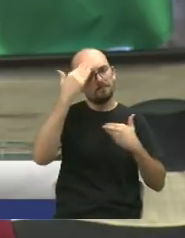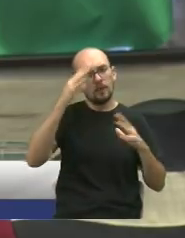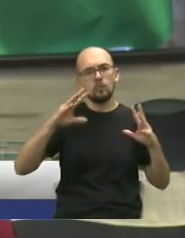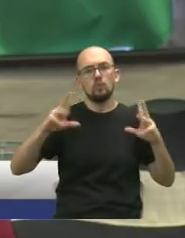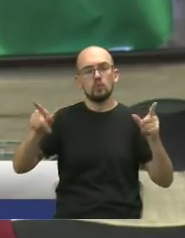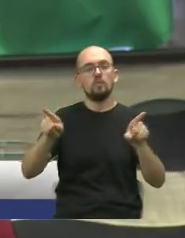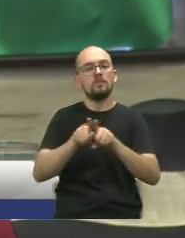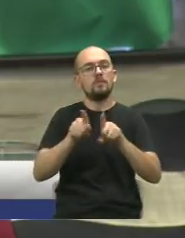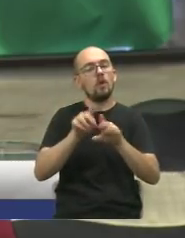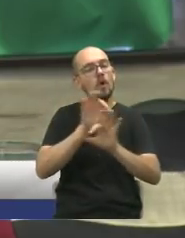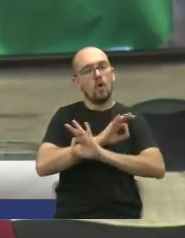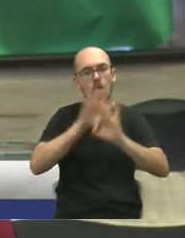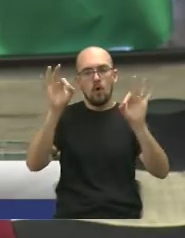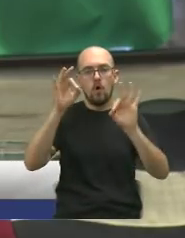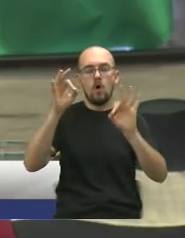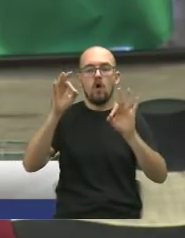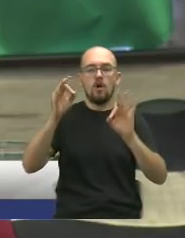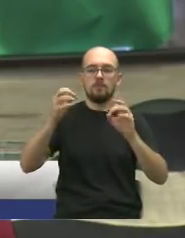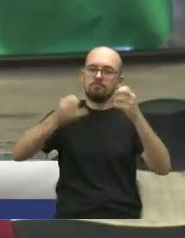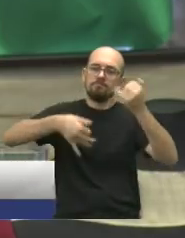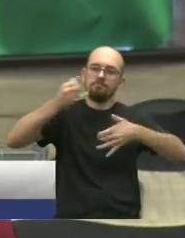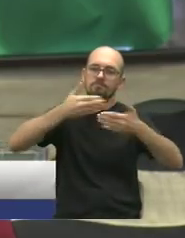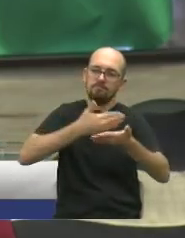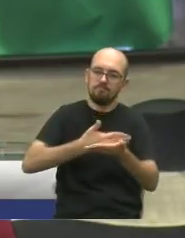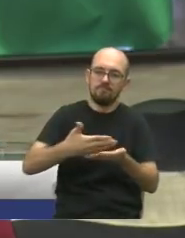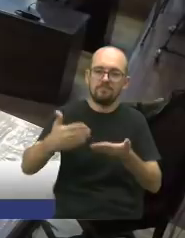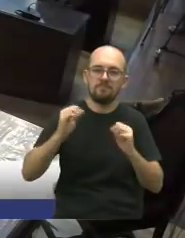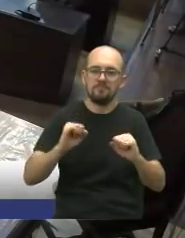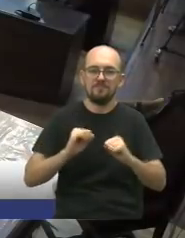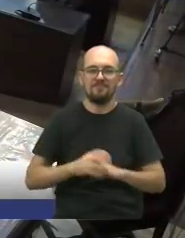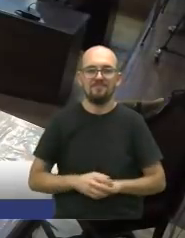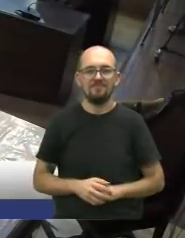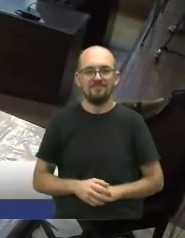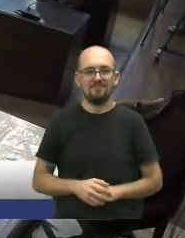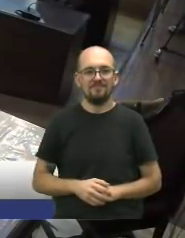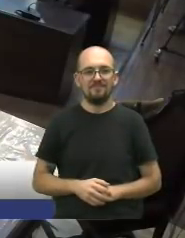e tenham uma ótima explanação do professor.